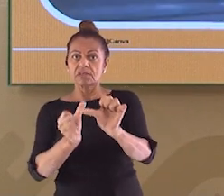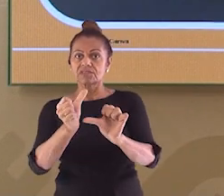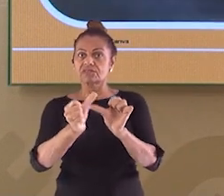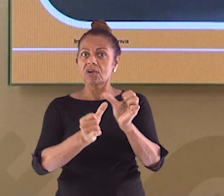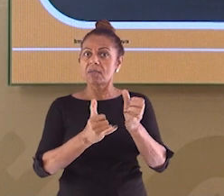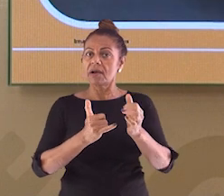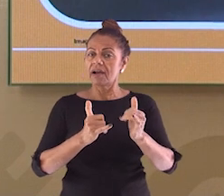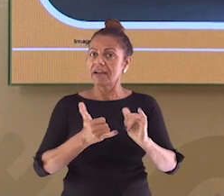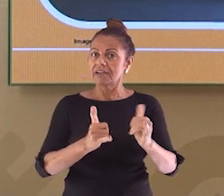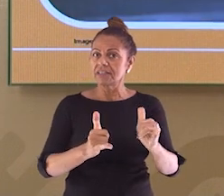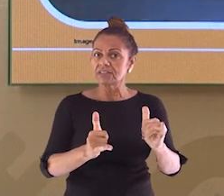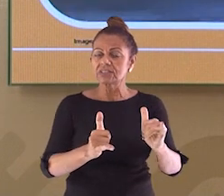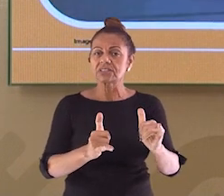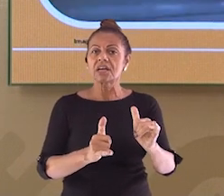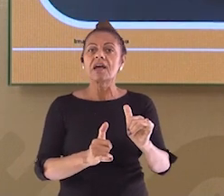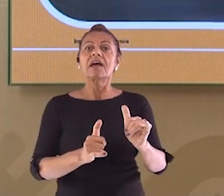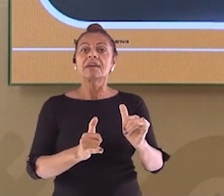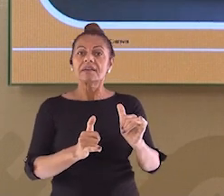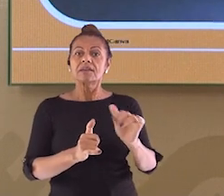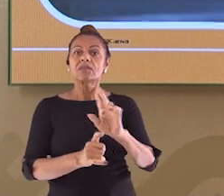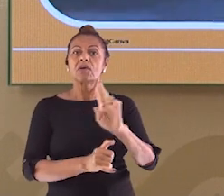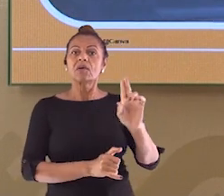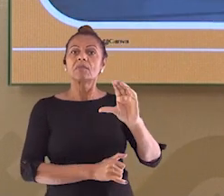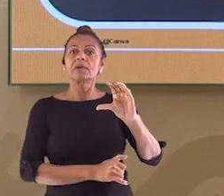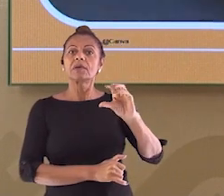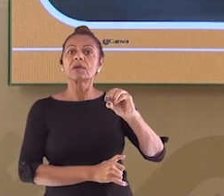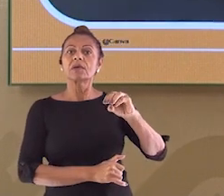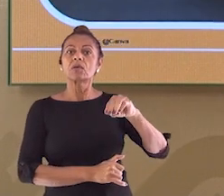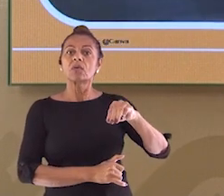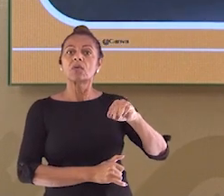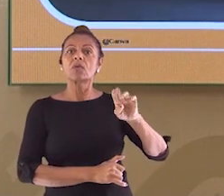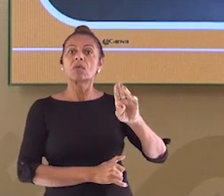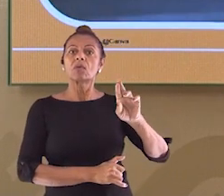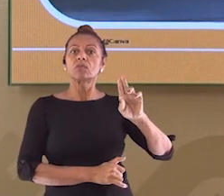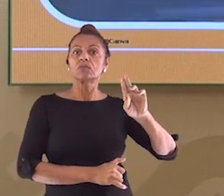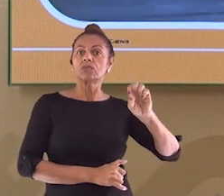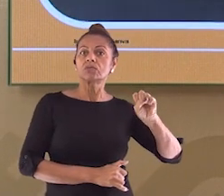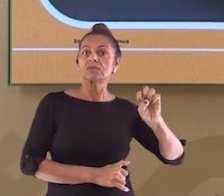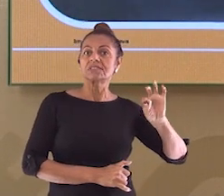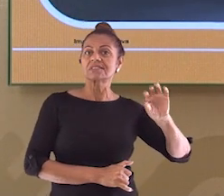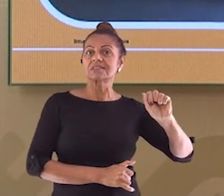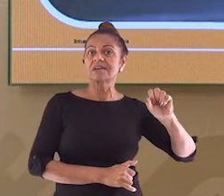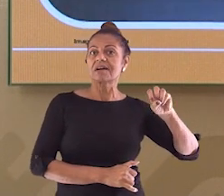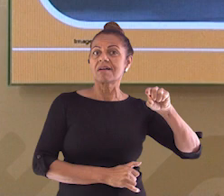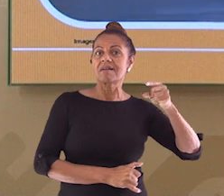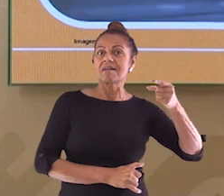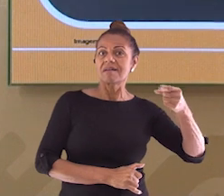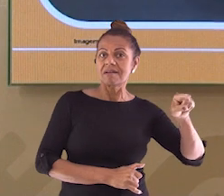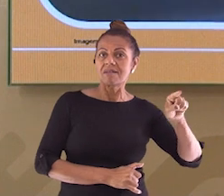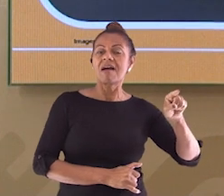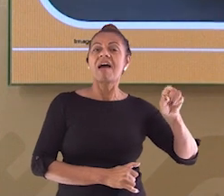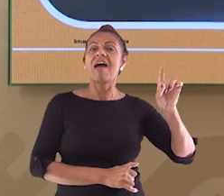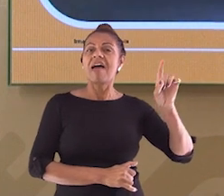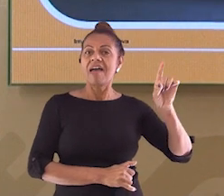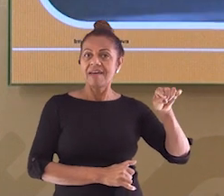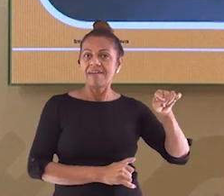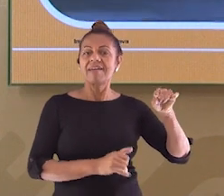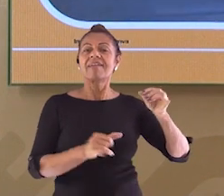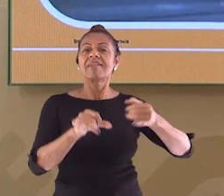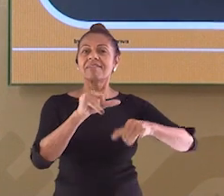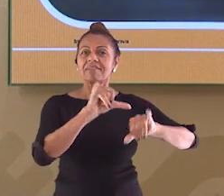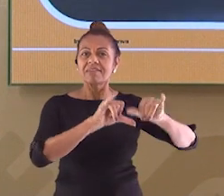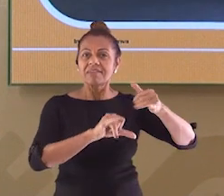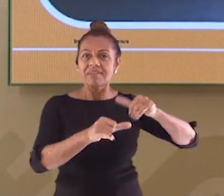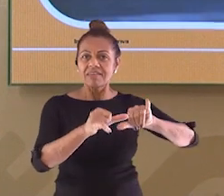O processo de combustão é sempre um processo químico. Por quê? Porque é irreversível, ou